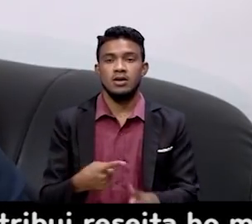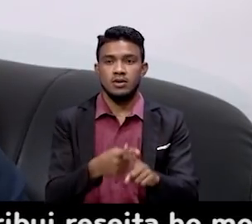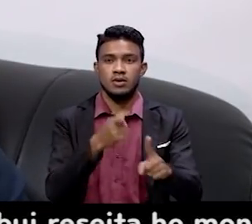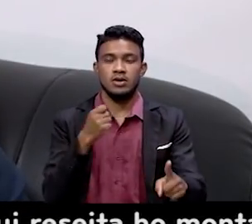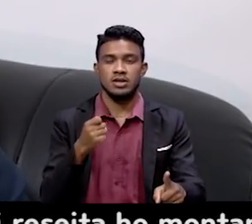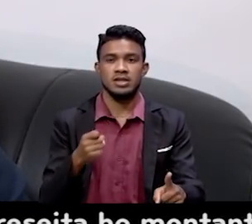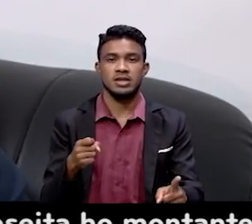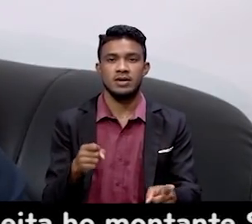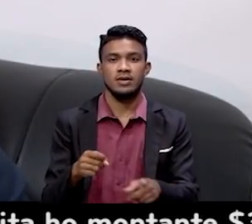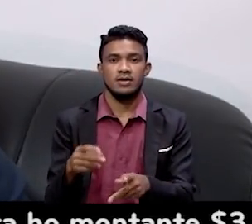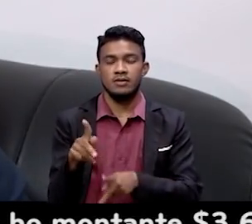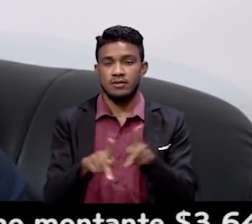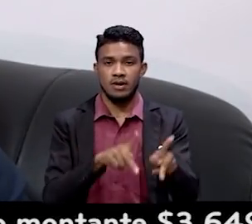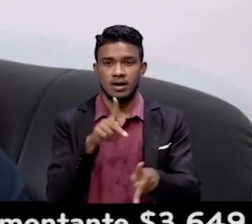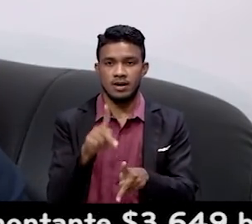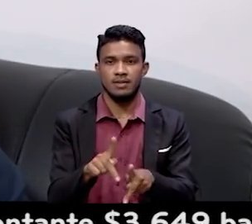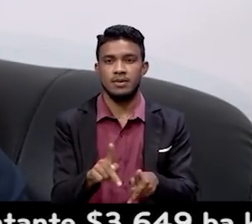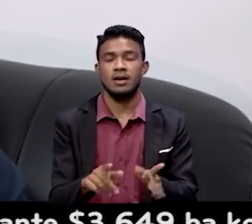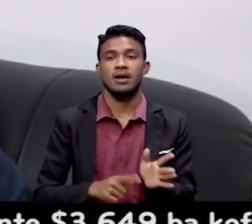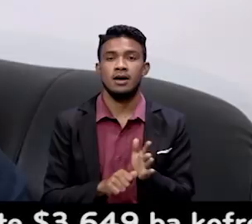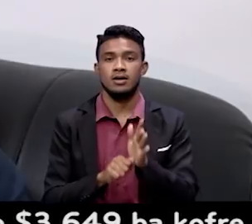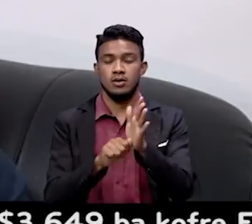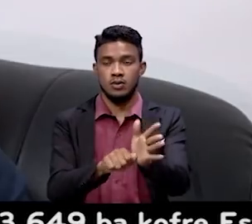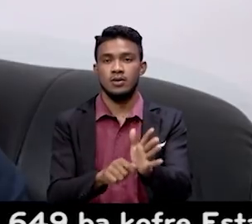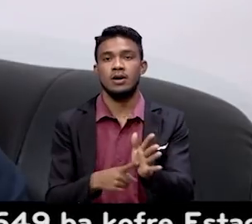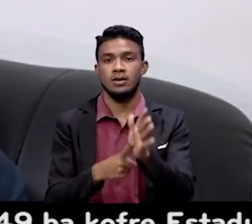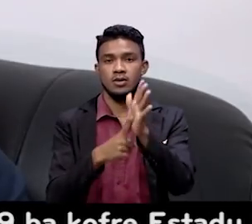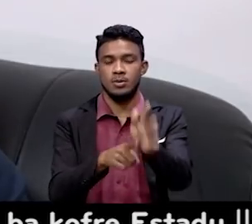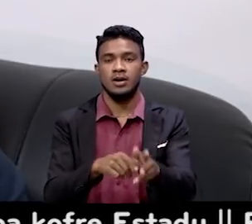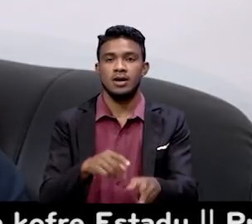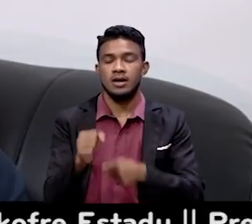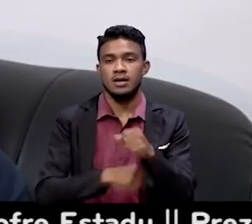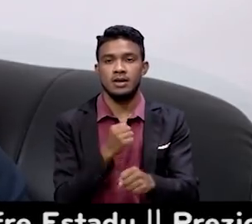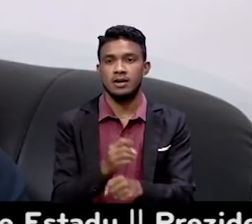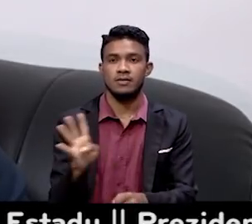referendo. Mas veja tudo resistência de 24 anos. O mundo toma.